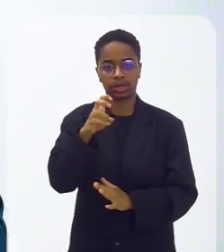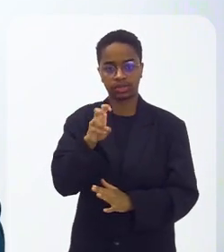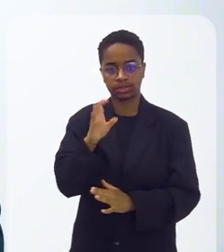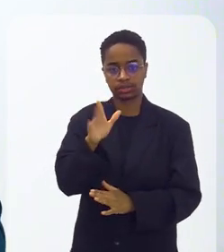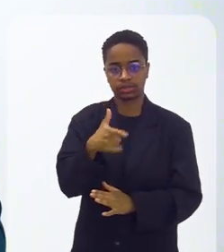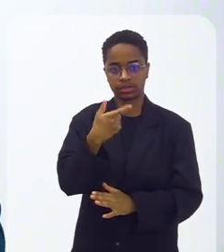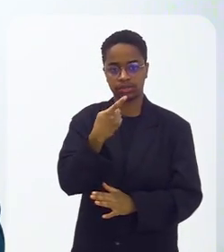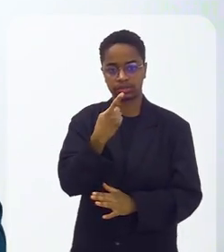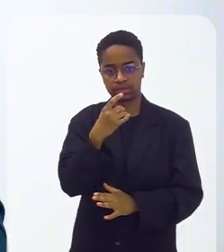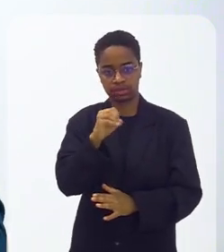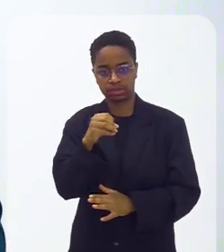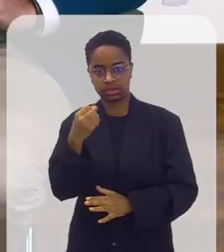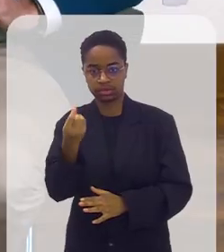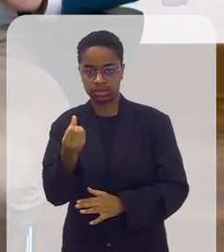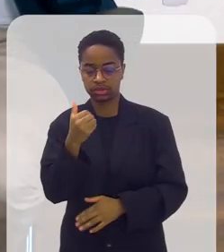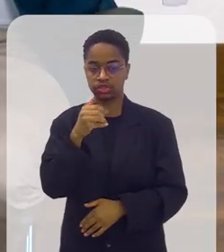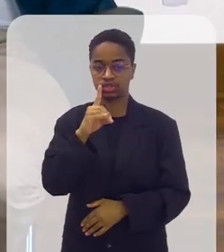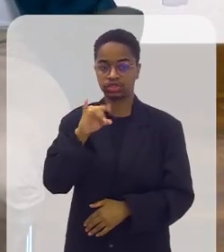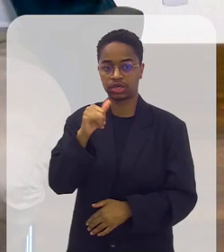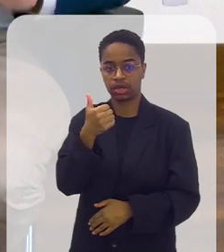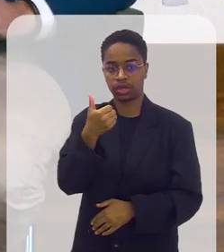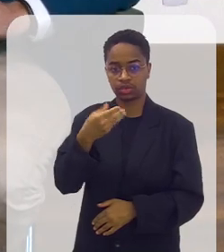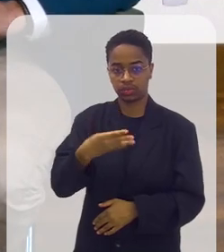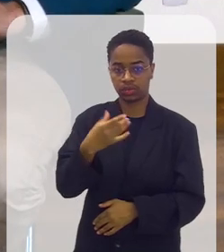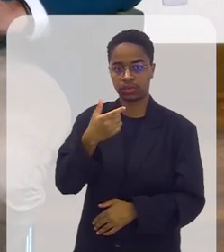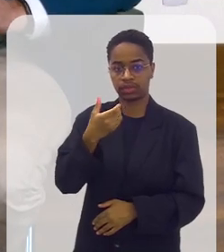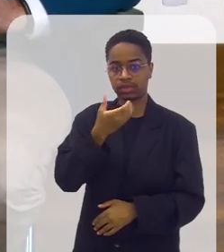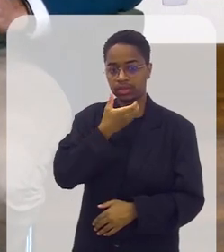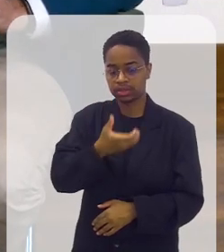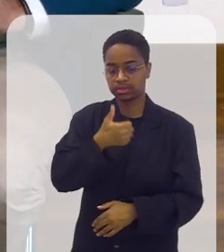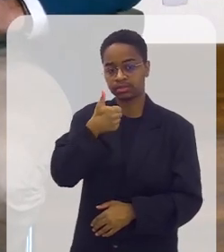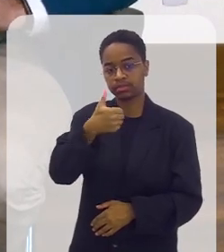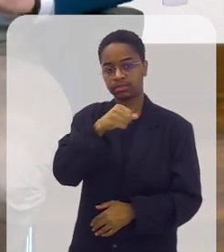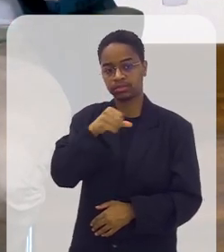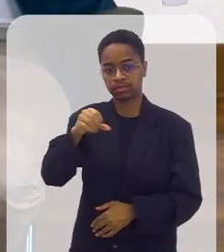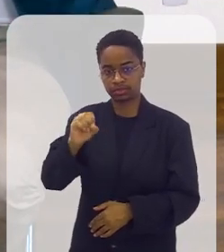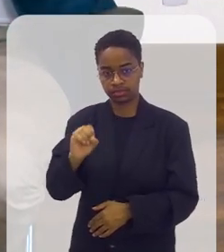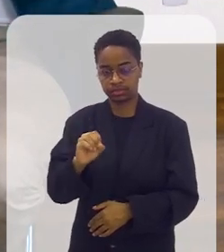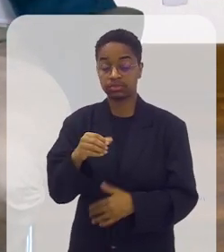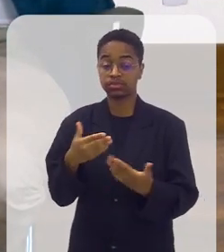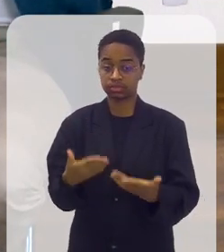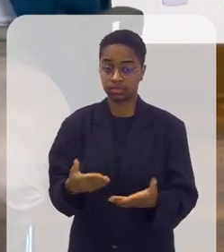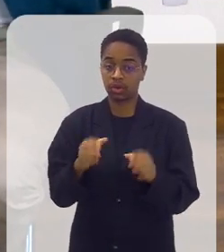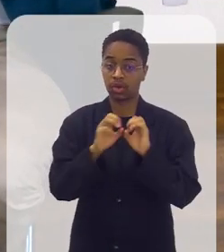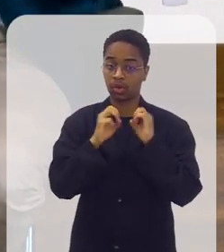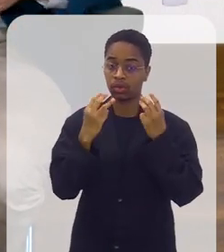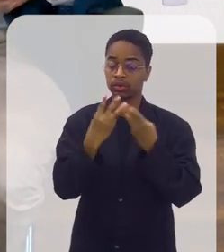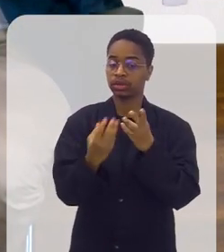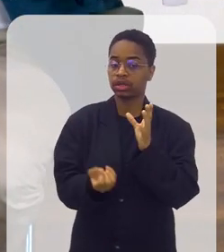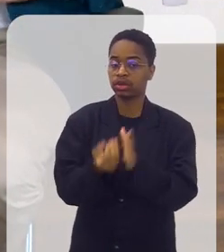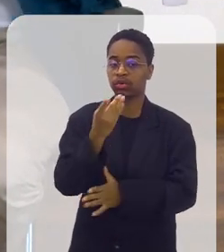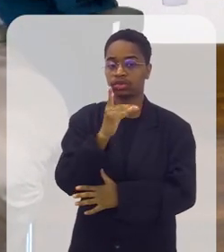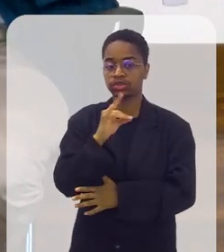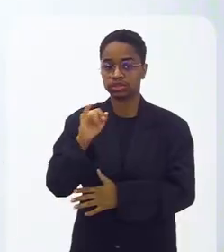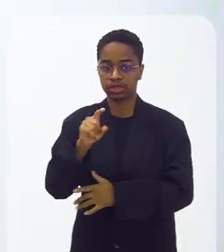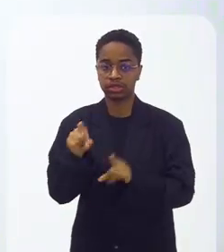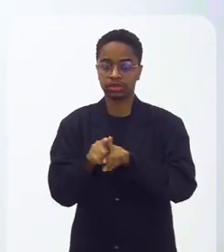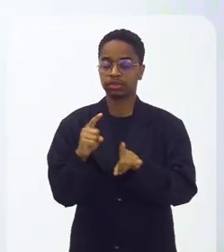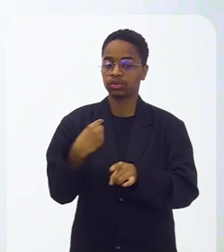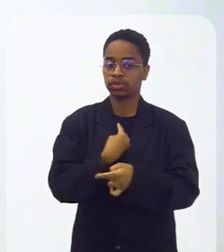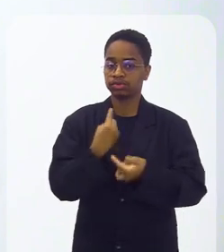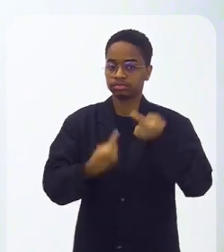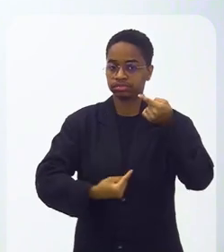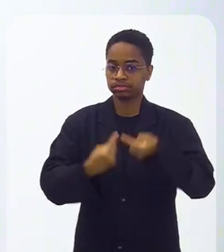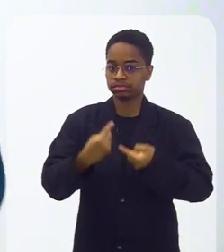Resolução 45106, de 14 de dezembro de 1990. A Assembleia das Nações Unidas instituiu essa data. Nós